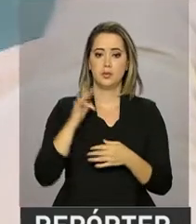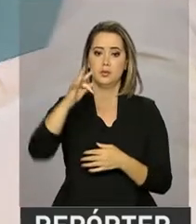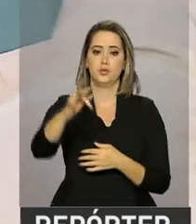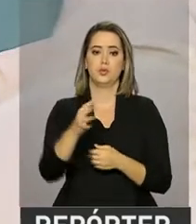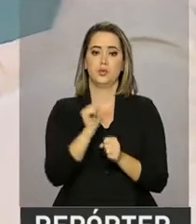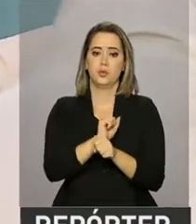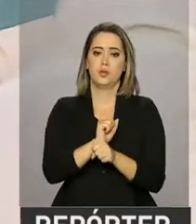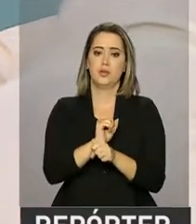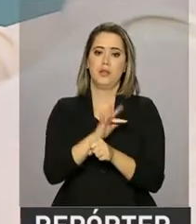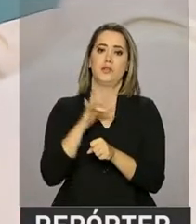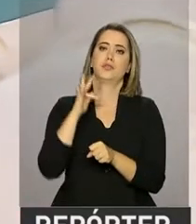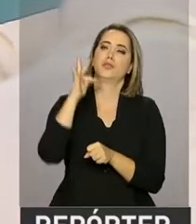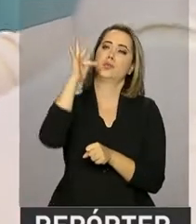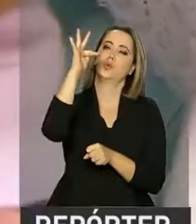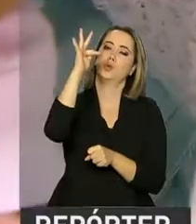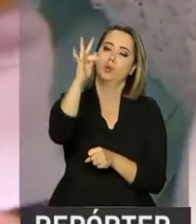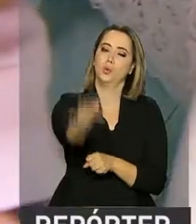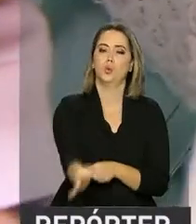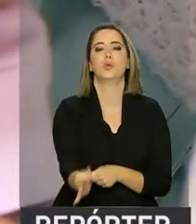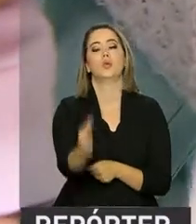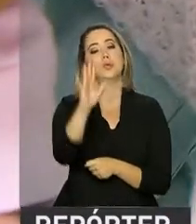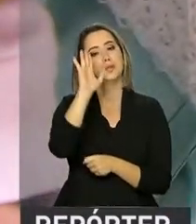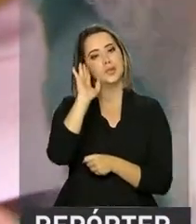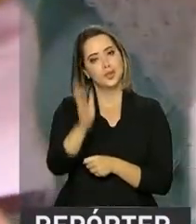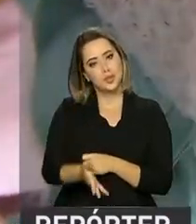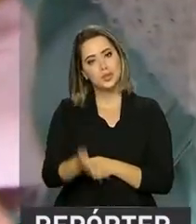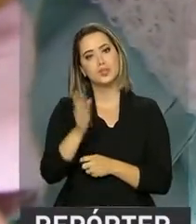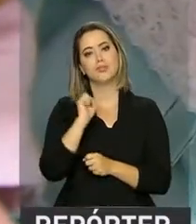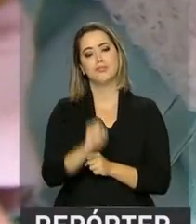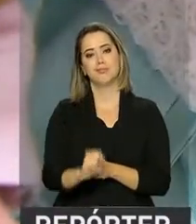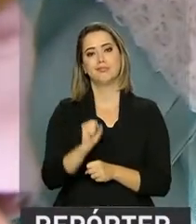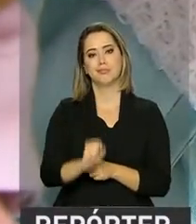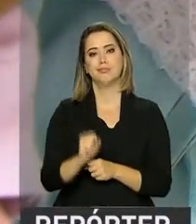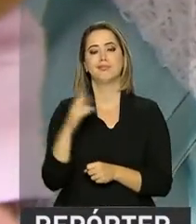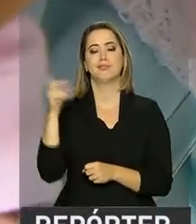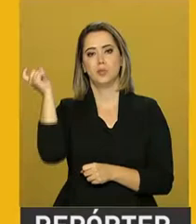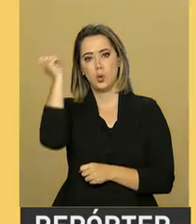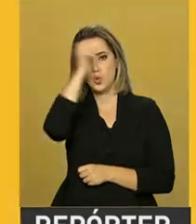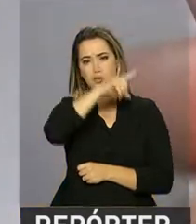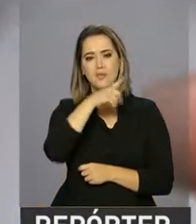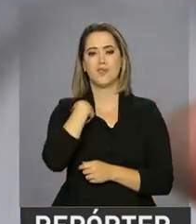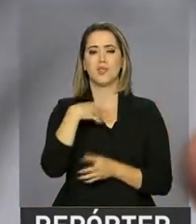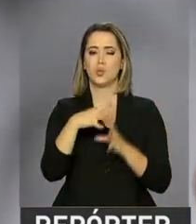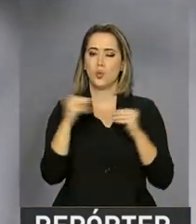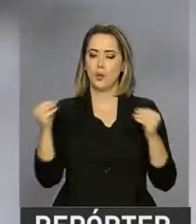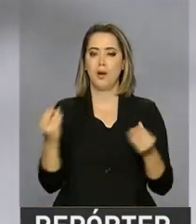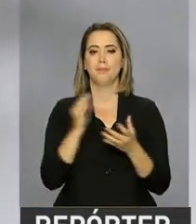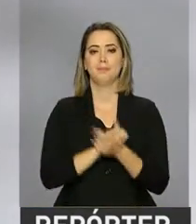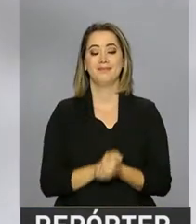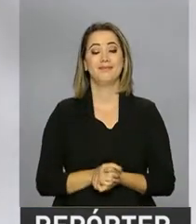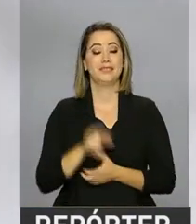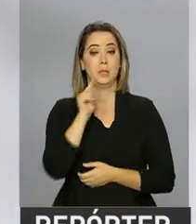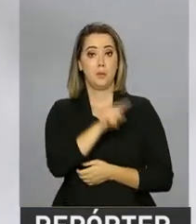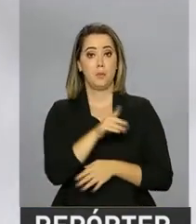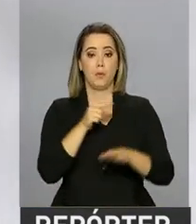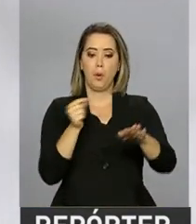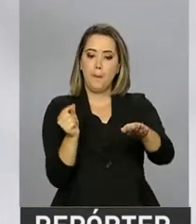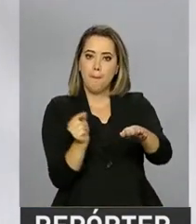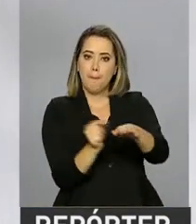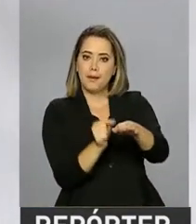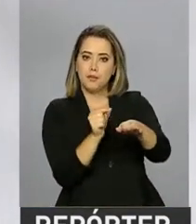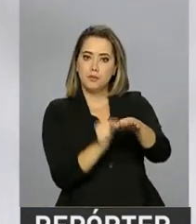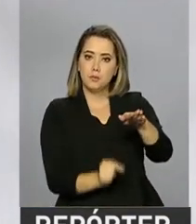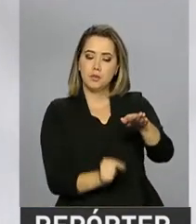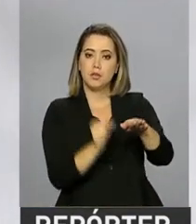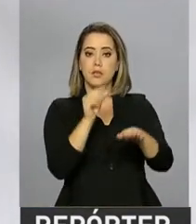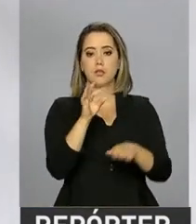frente descobrir quando ela estiver maior ela vai vai ser mais difícil nem o teste do pezinho o nome oficial